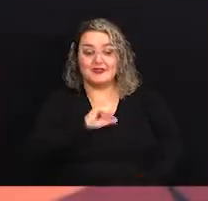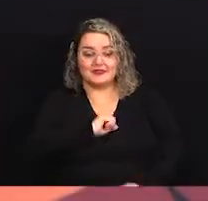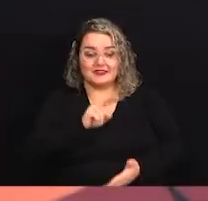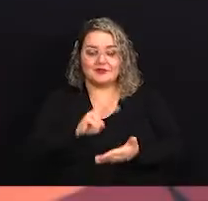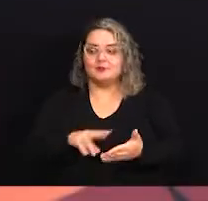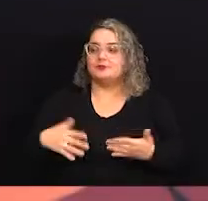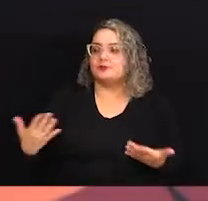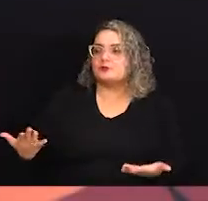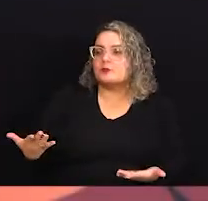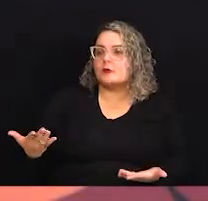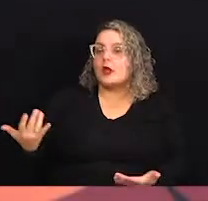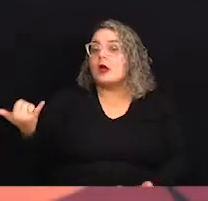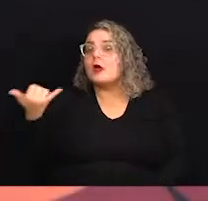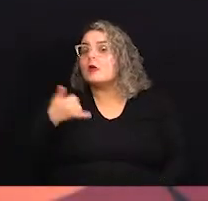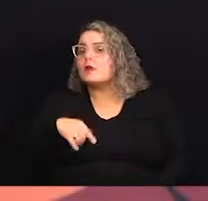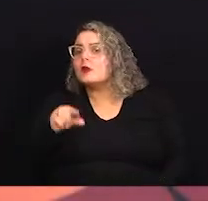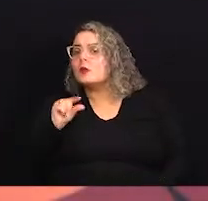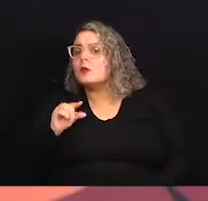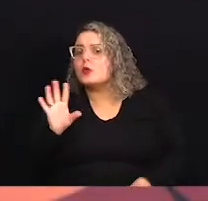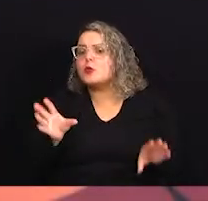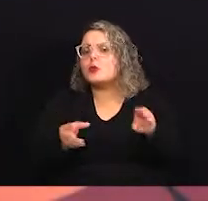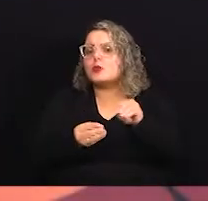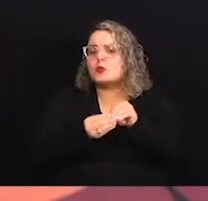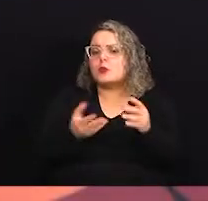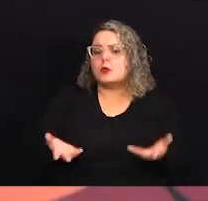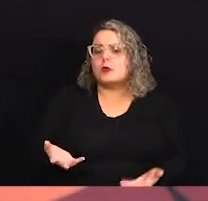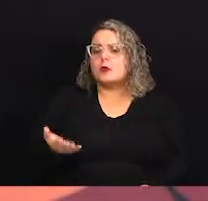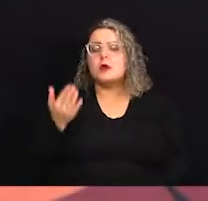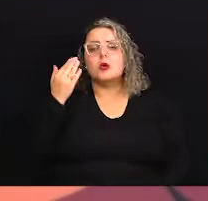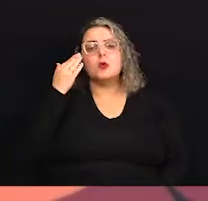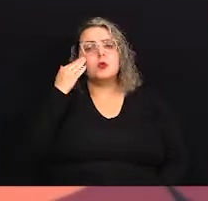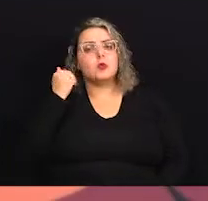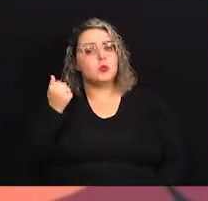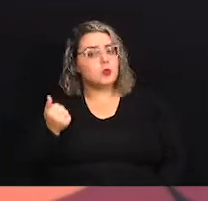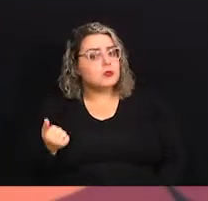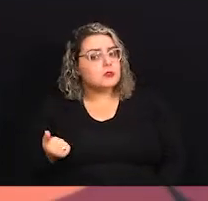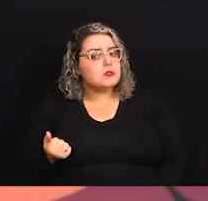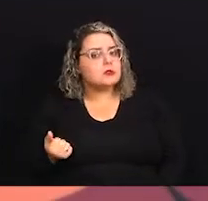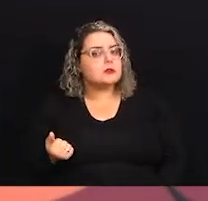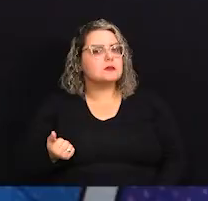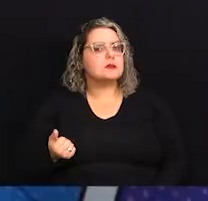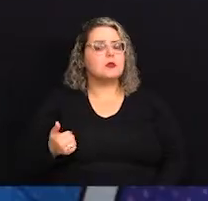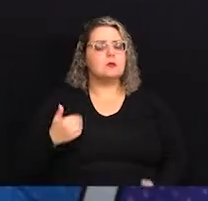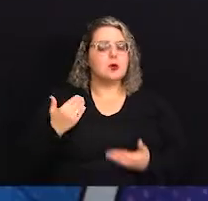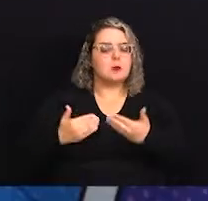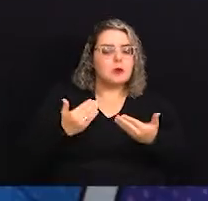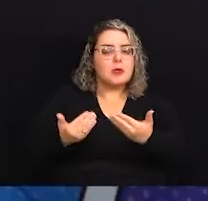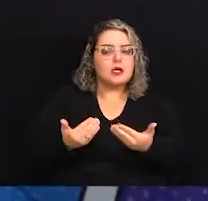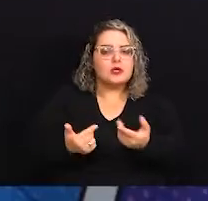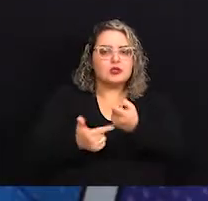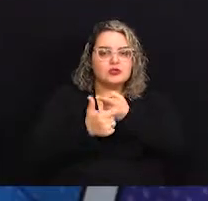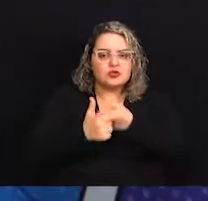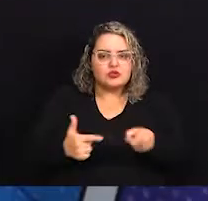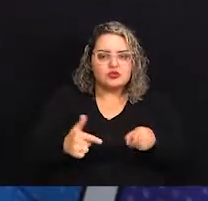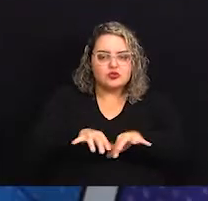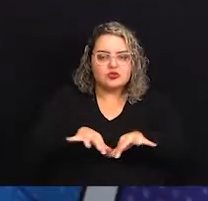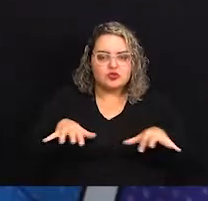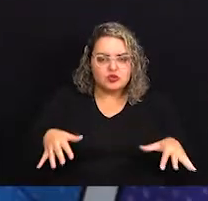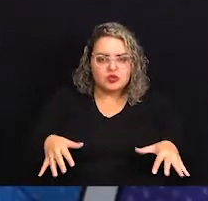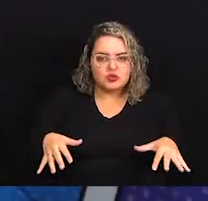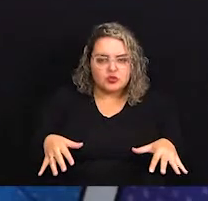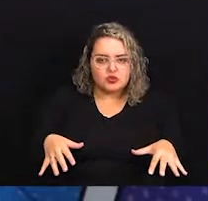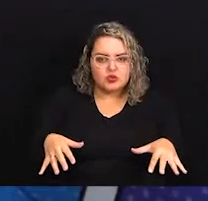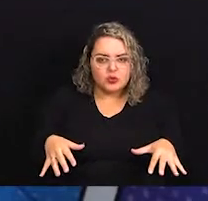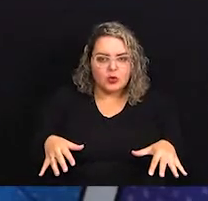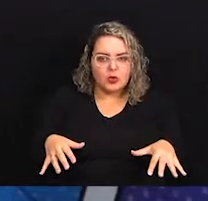ler. Agora, conta pra gente um pouquinho da sinopse. Pelo que eu sei, a trama tá dividida em duas